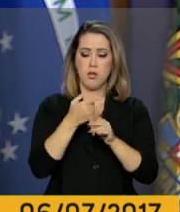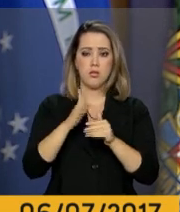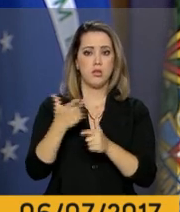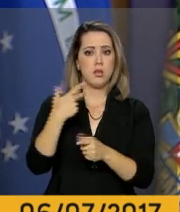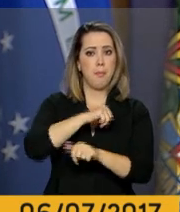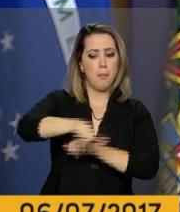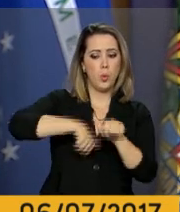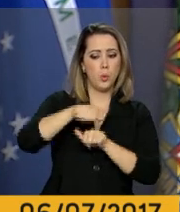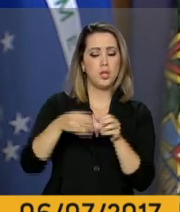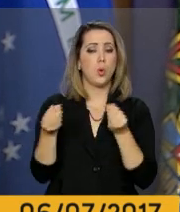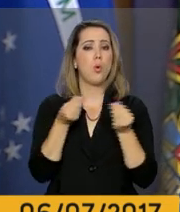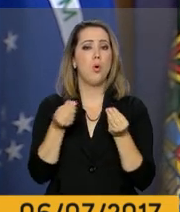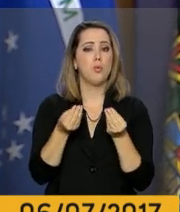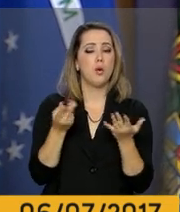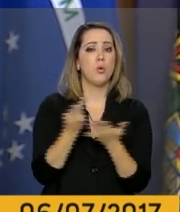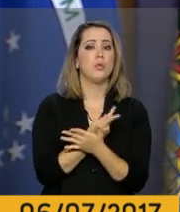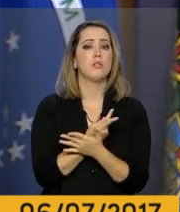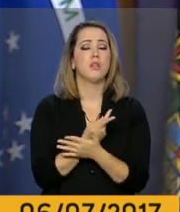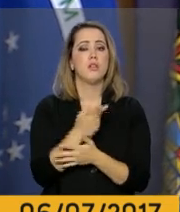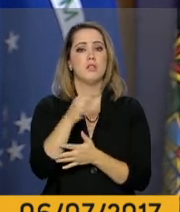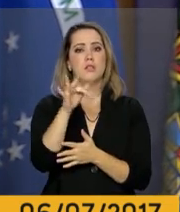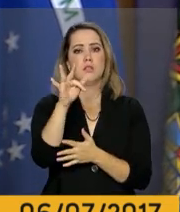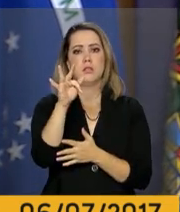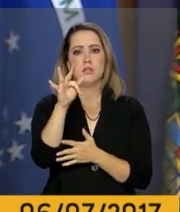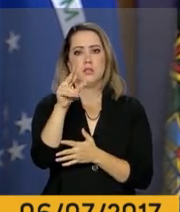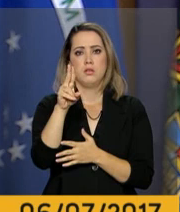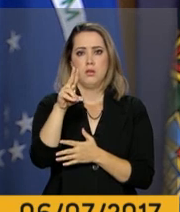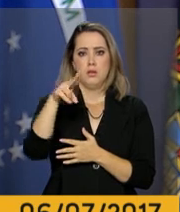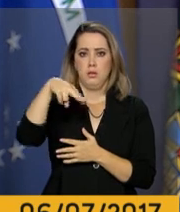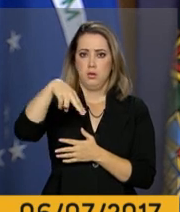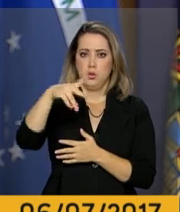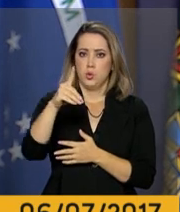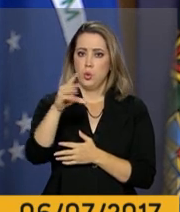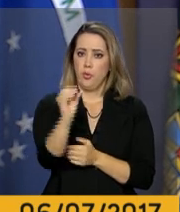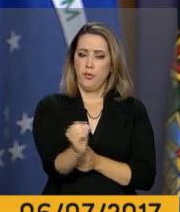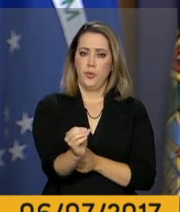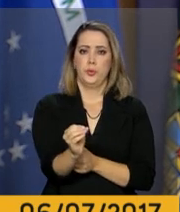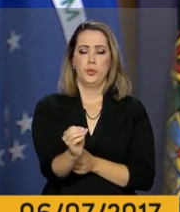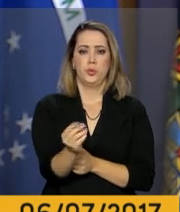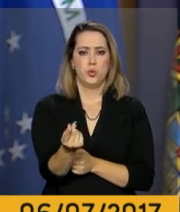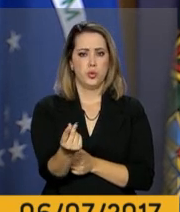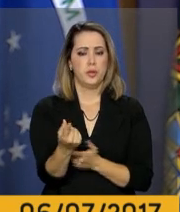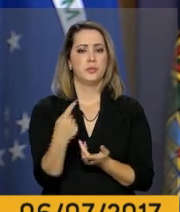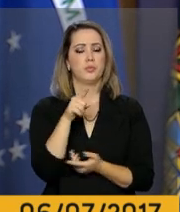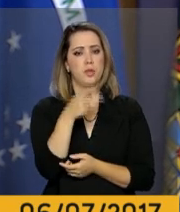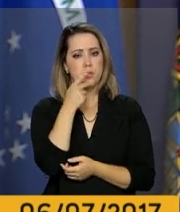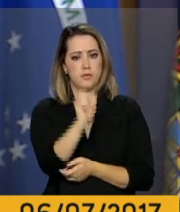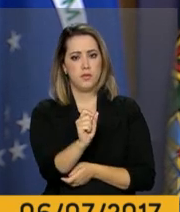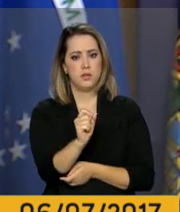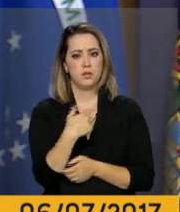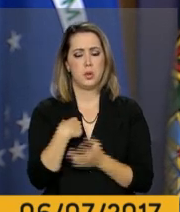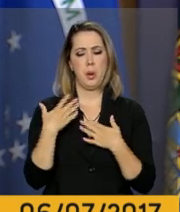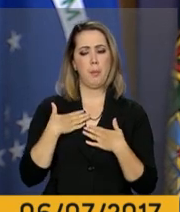forma como opera o fundo eu fiquei muito preocupado com toda a franqueza quando você mencionou as manifestações do tribunal de contas